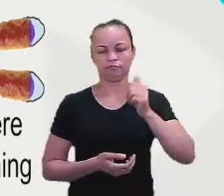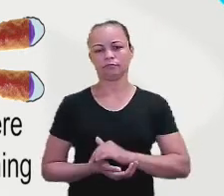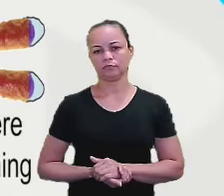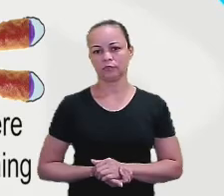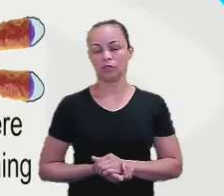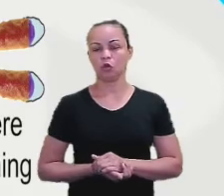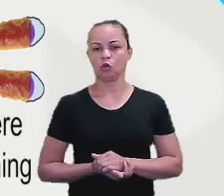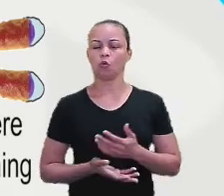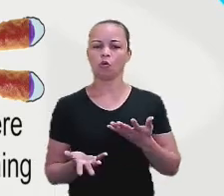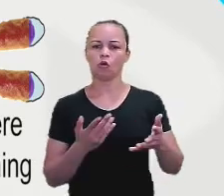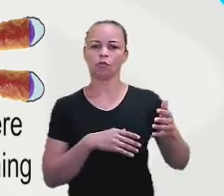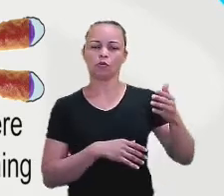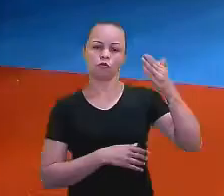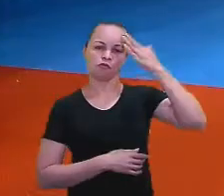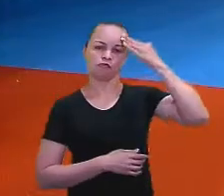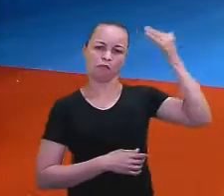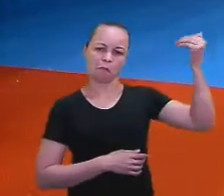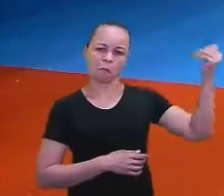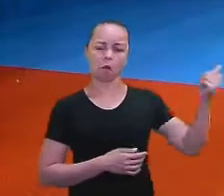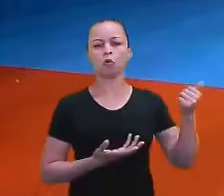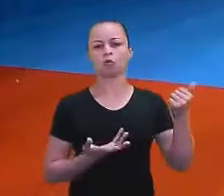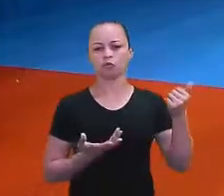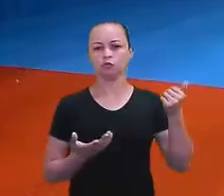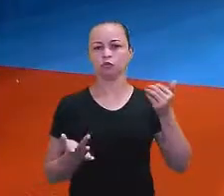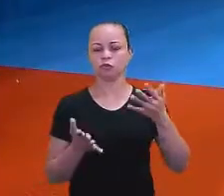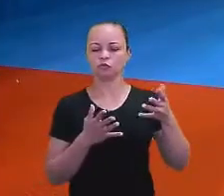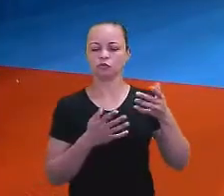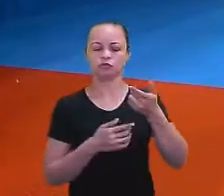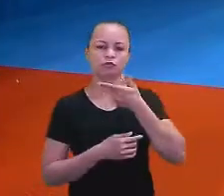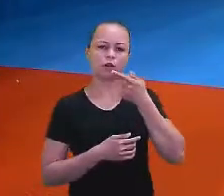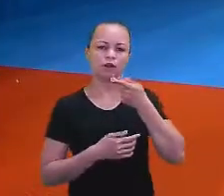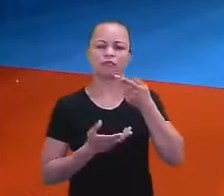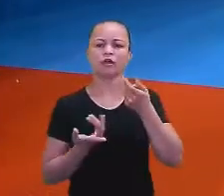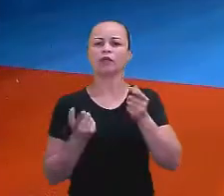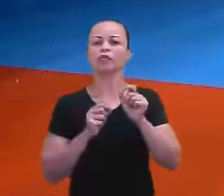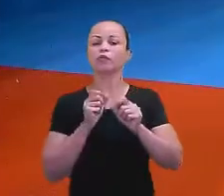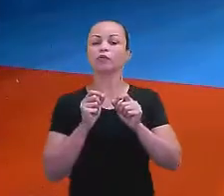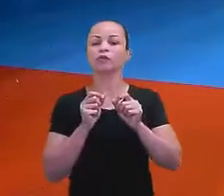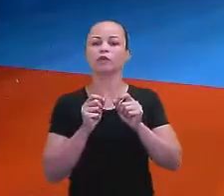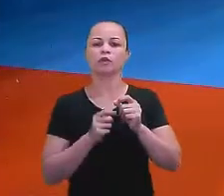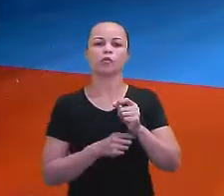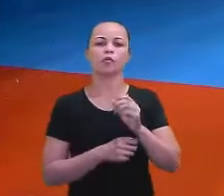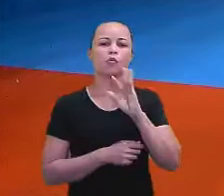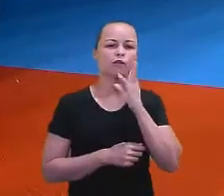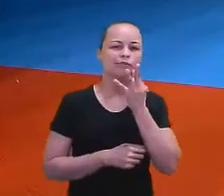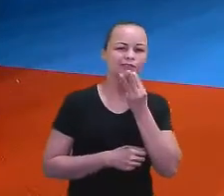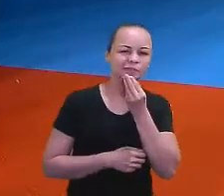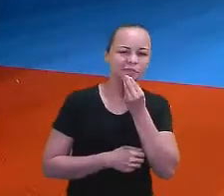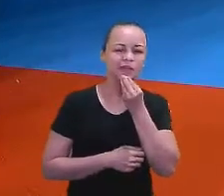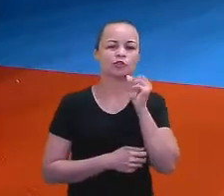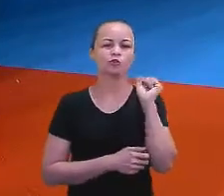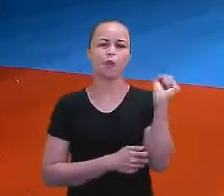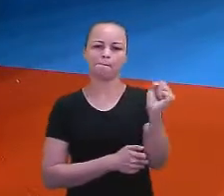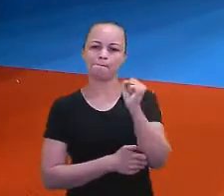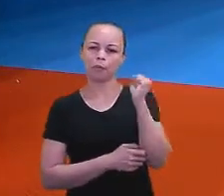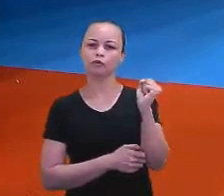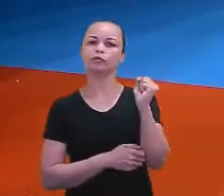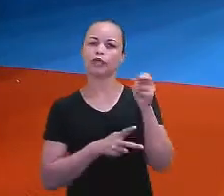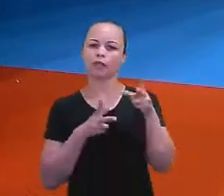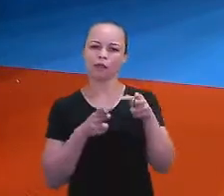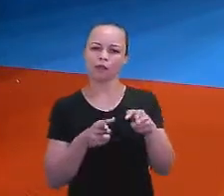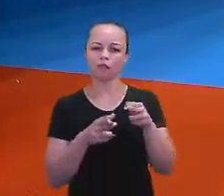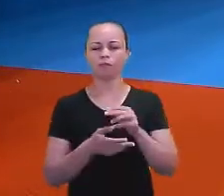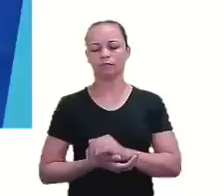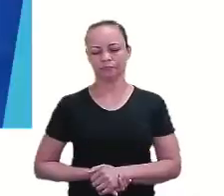Francis Bacon, o famoso Chico Toicinho, conhecimento é poder. E aí, vamos para aquele momento que eu acho que é